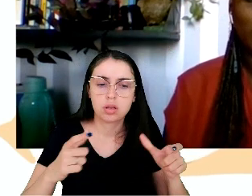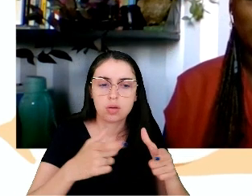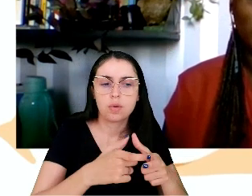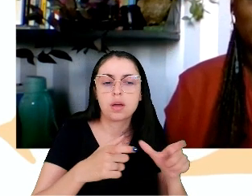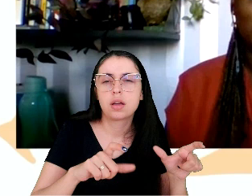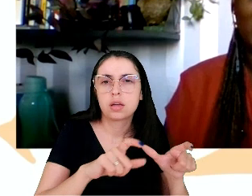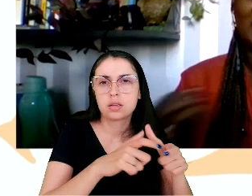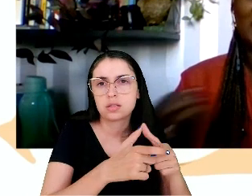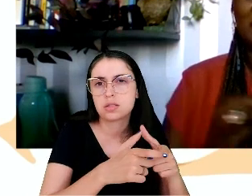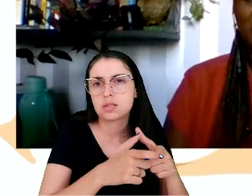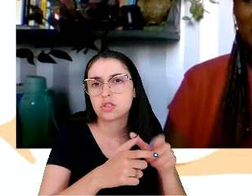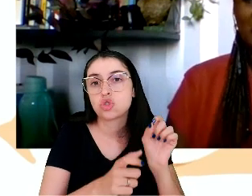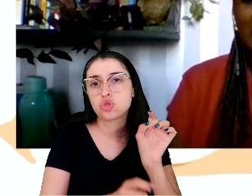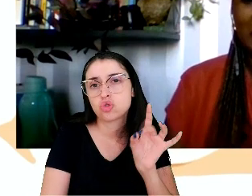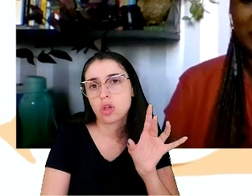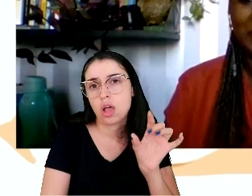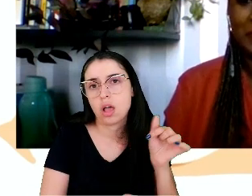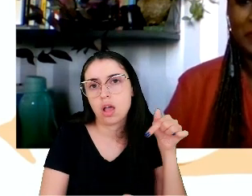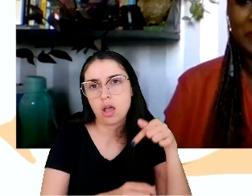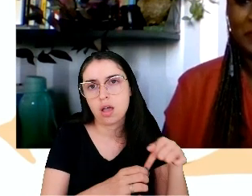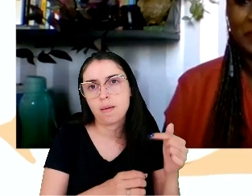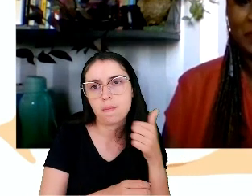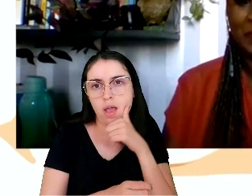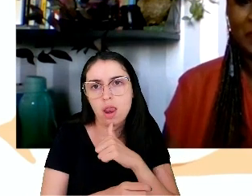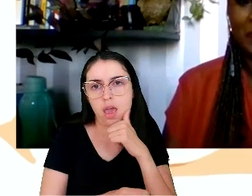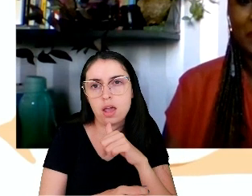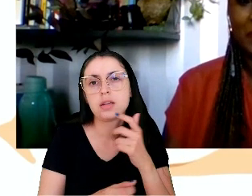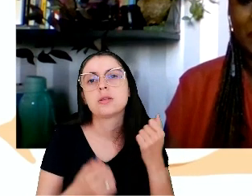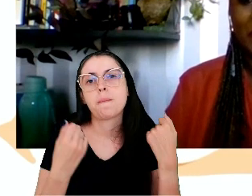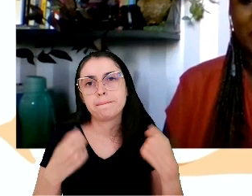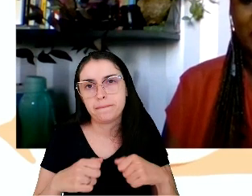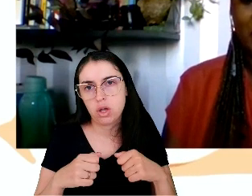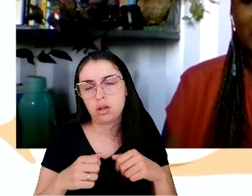específicos onde nós mulheres devemos estar.